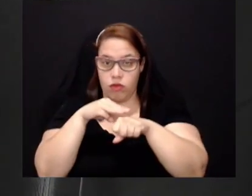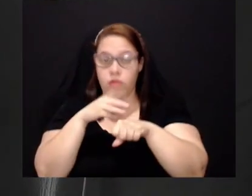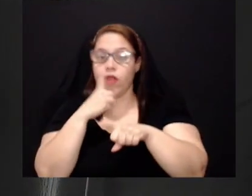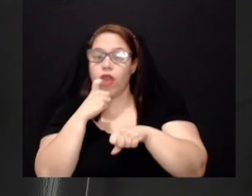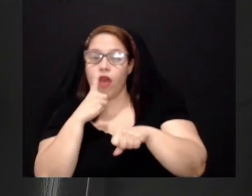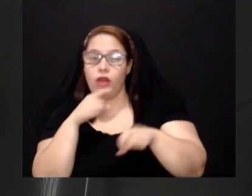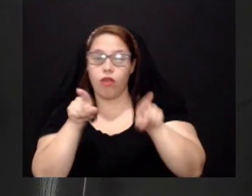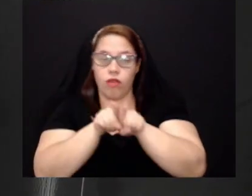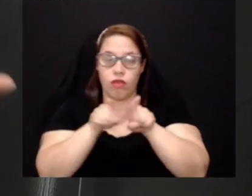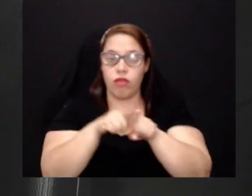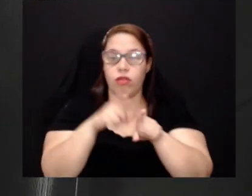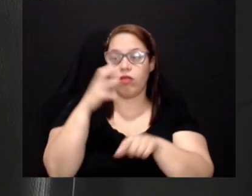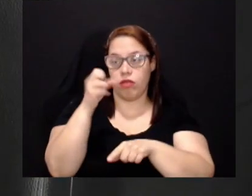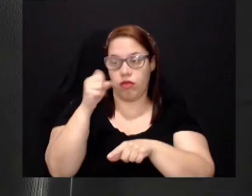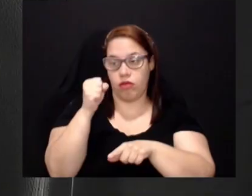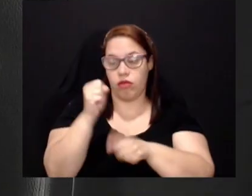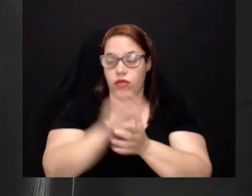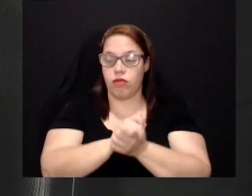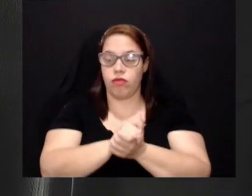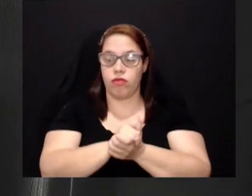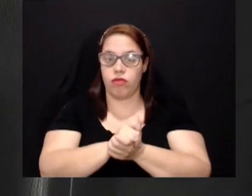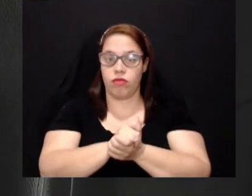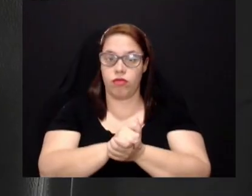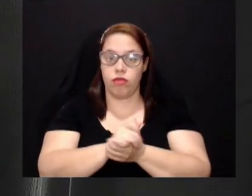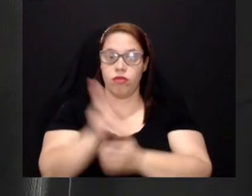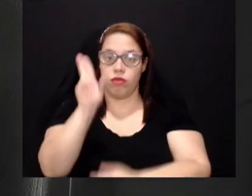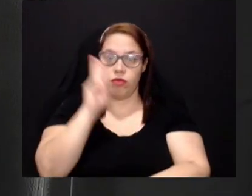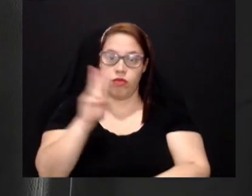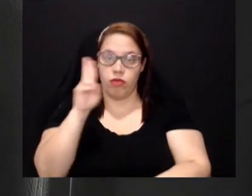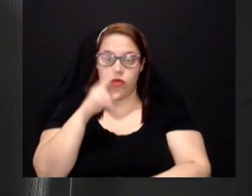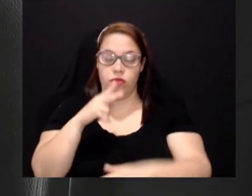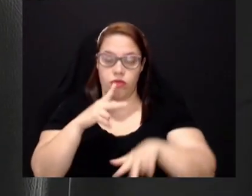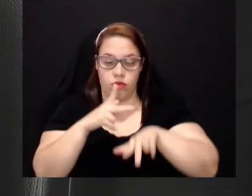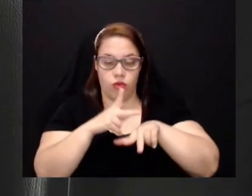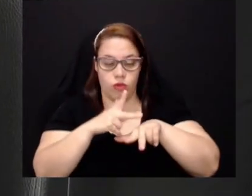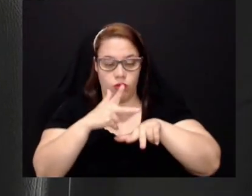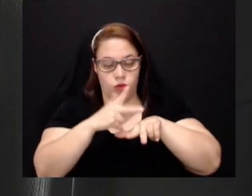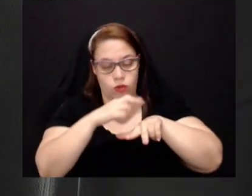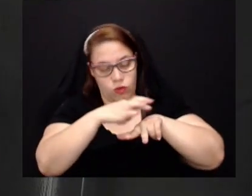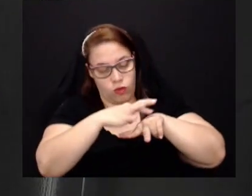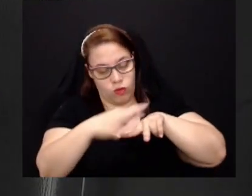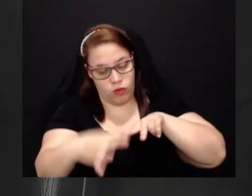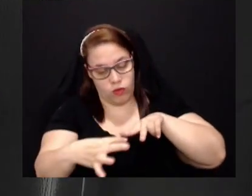branca e uso um vestido afro